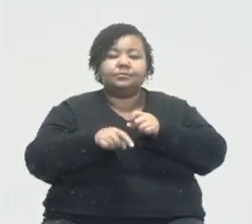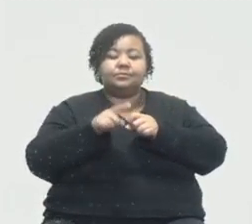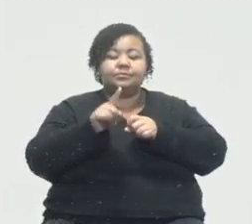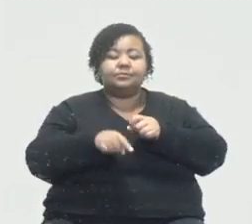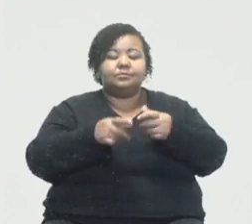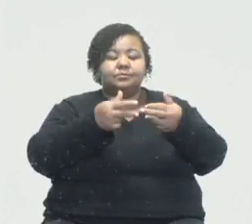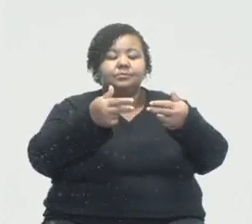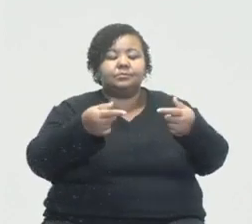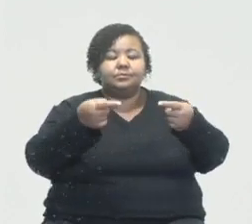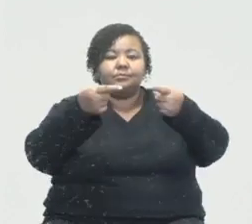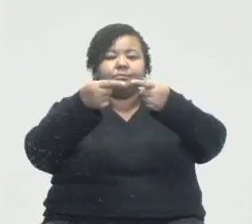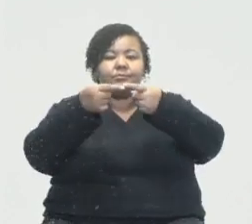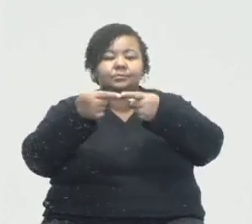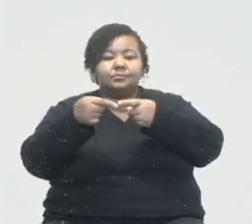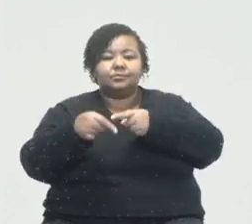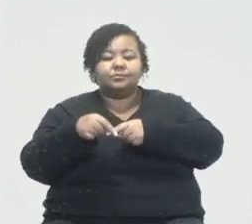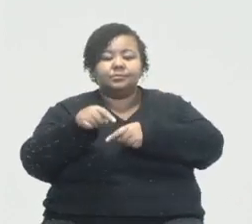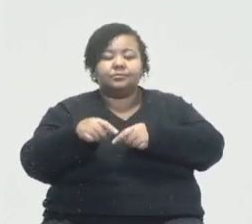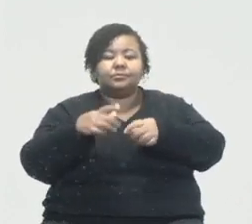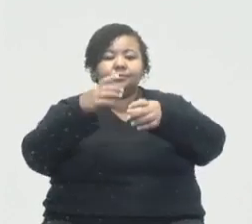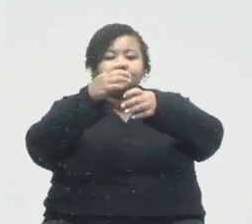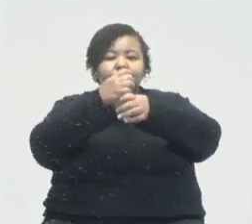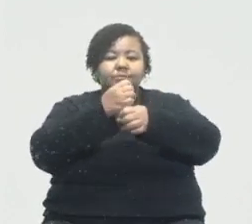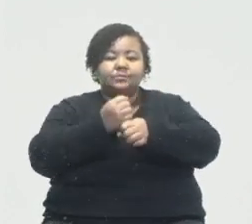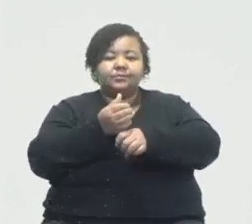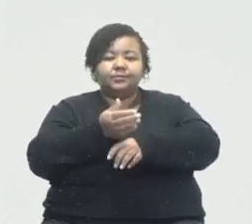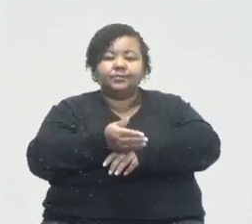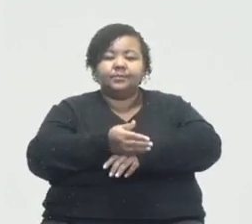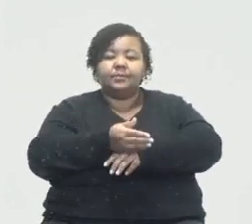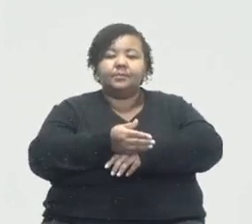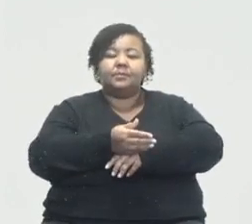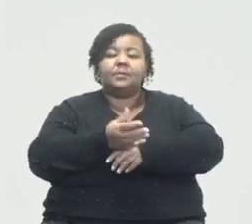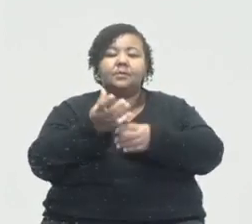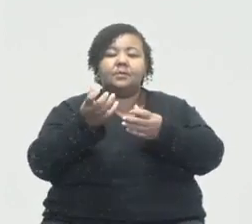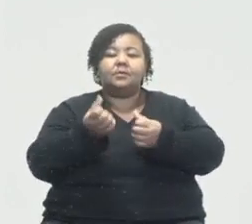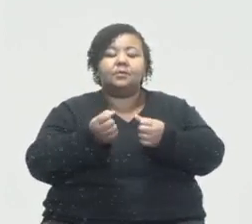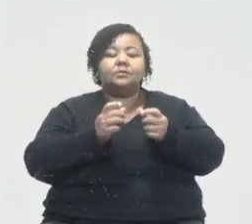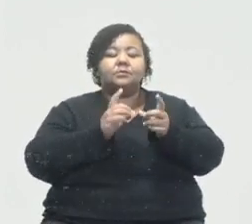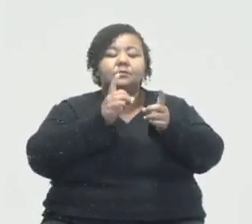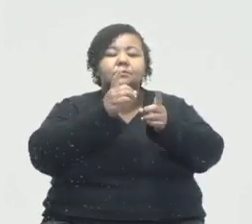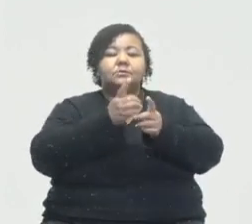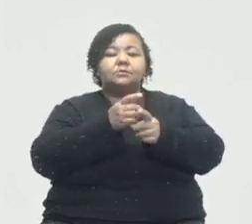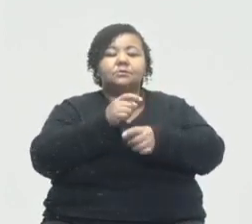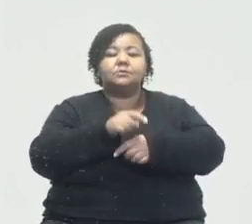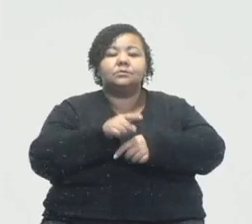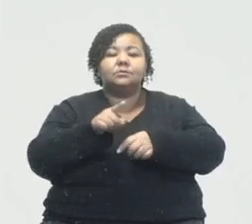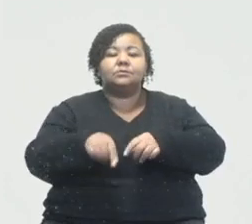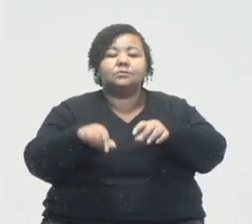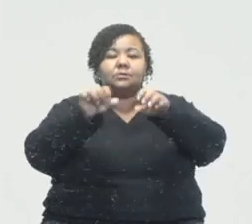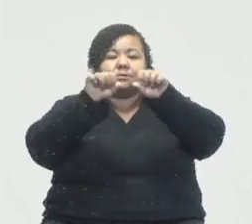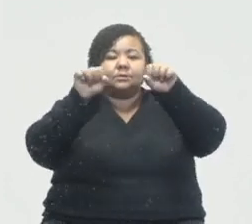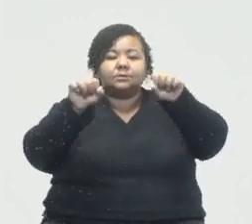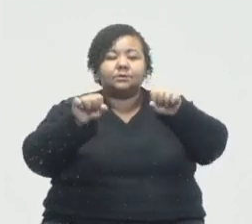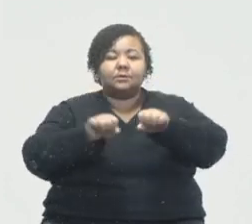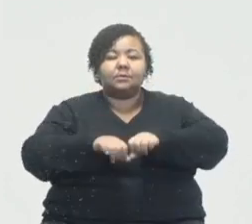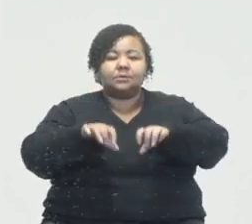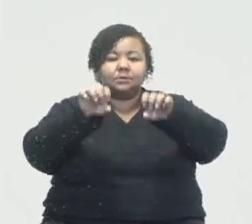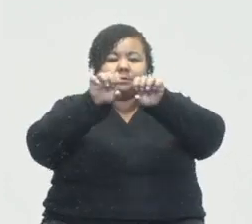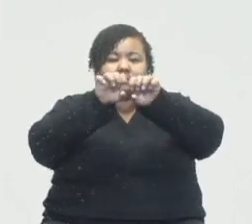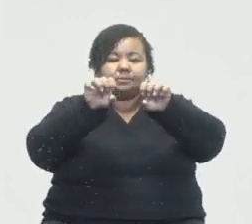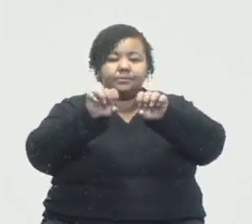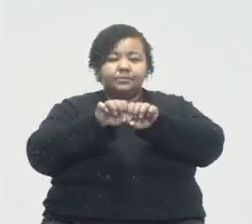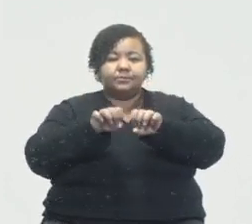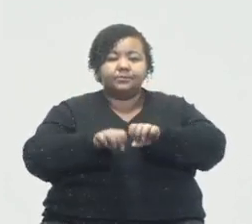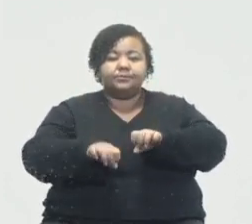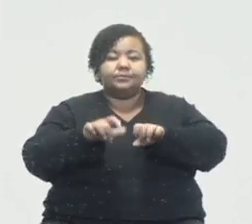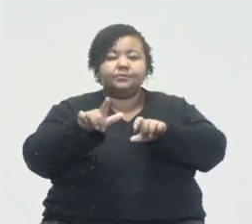elementos correspondentes. Ao juntar os elementos correspondentes, vamos obter o seguinte sistema de equações lineares. Então,